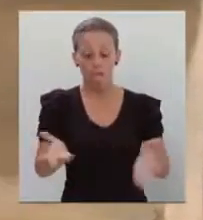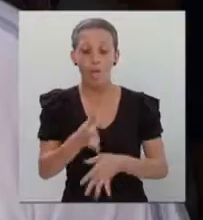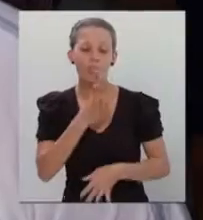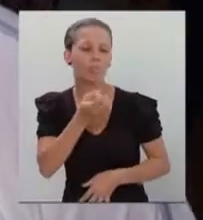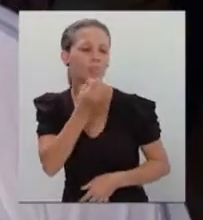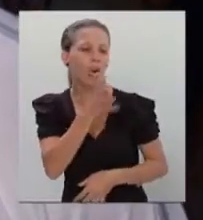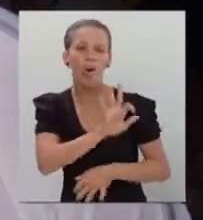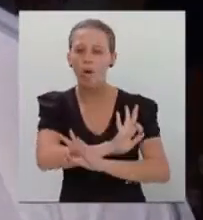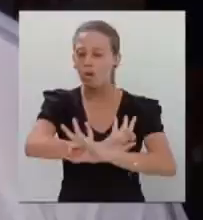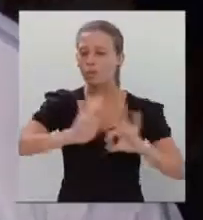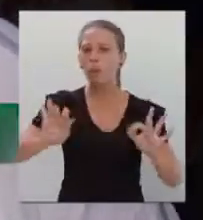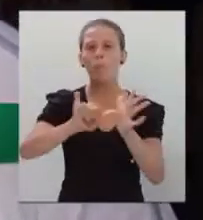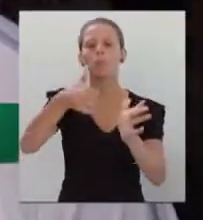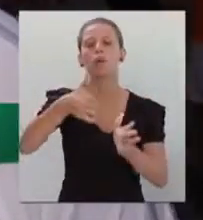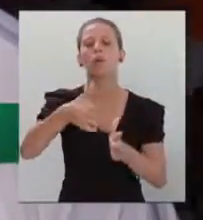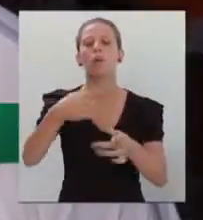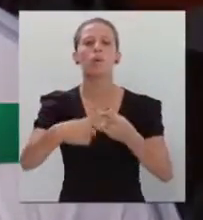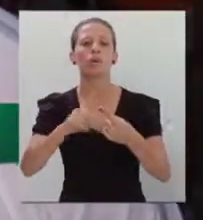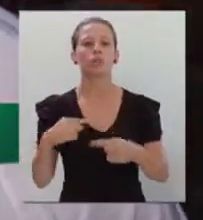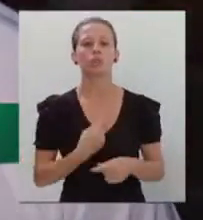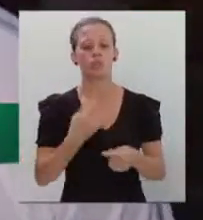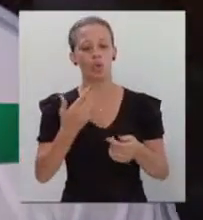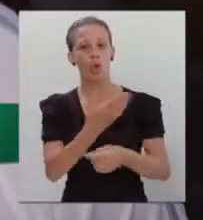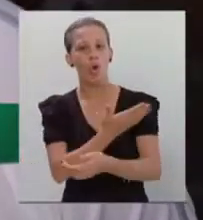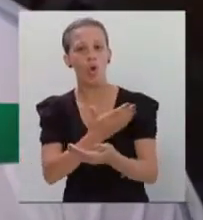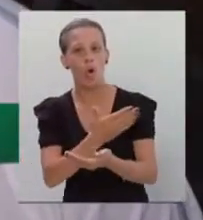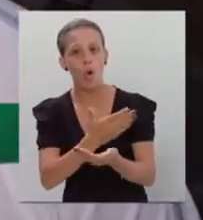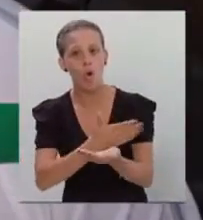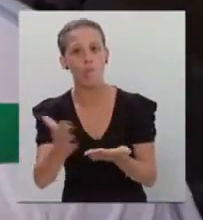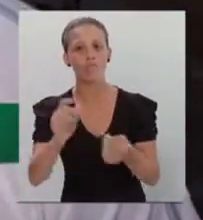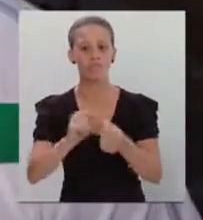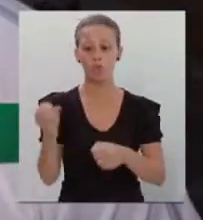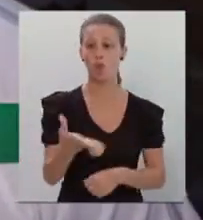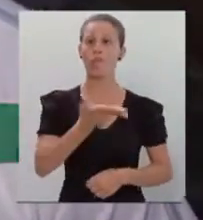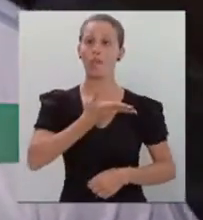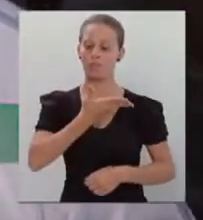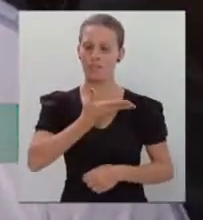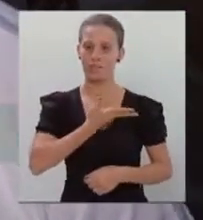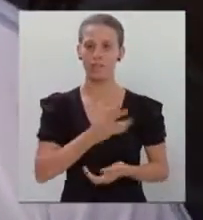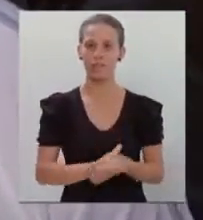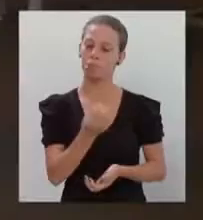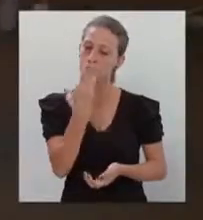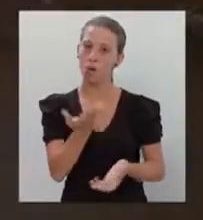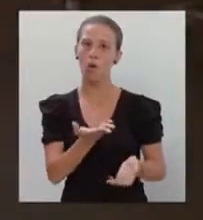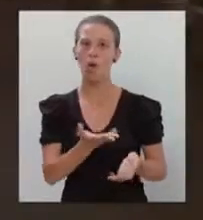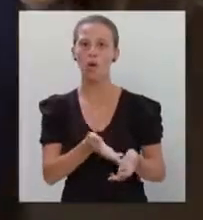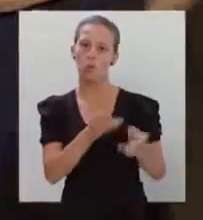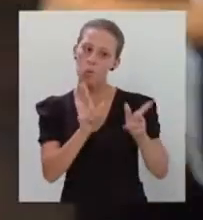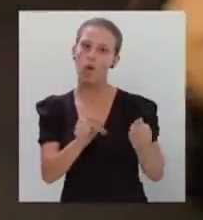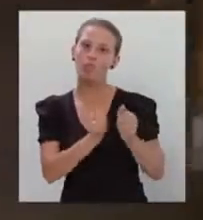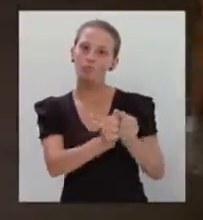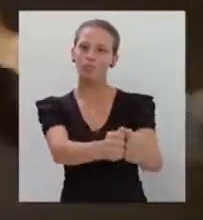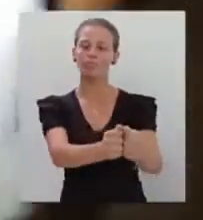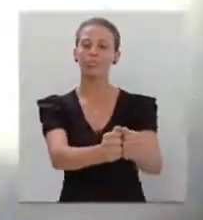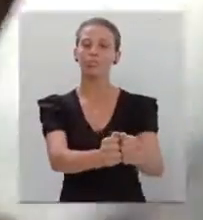né? Em primeiro lugar, porque a gente começa a fazer novas amizades, né? E deu para acompanhar a galera toda, mesmo sendo o primeiro